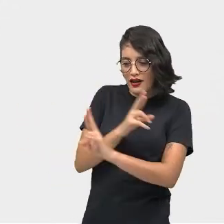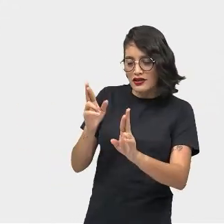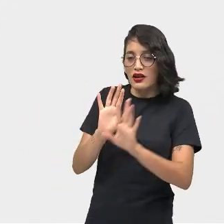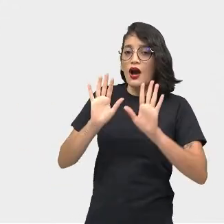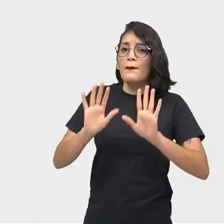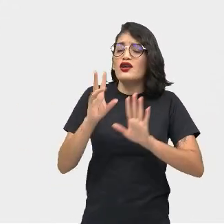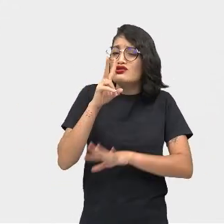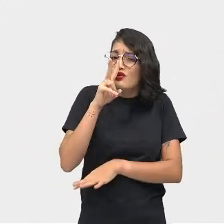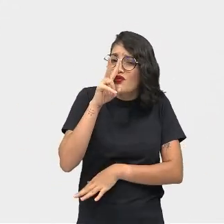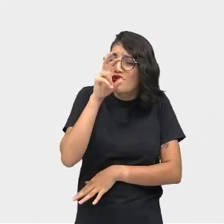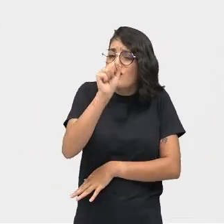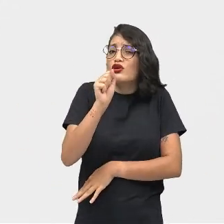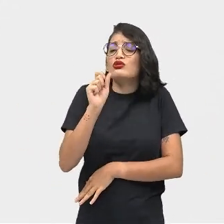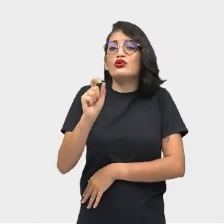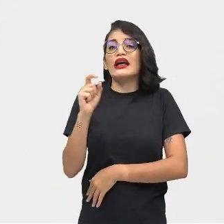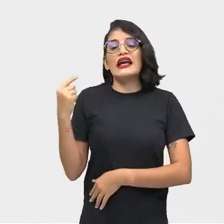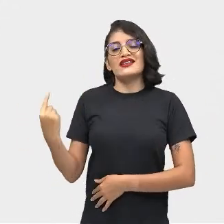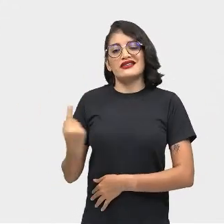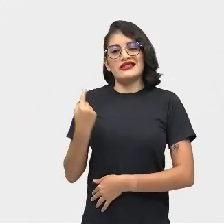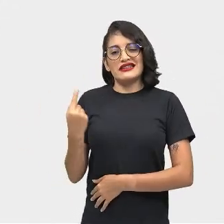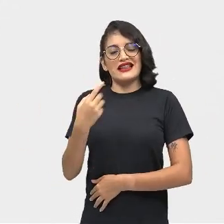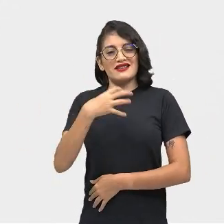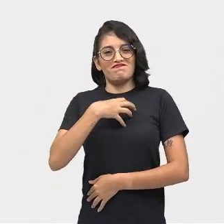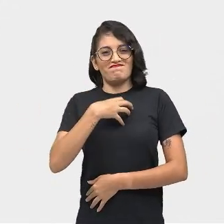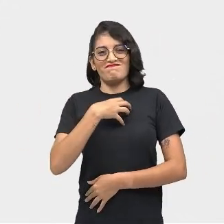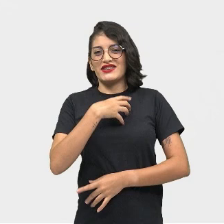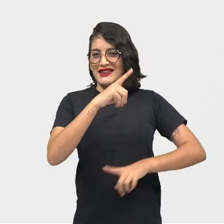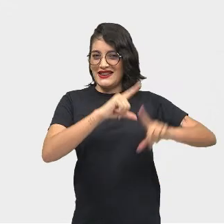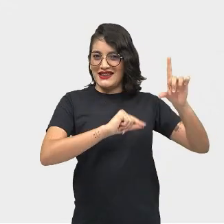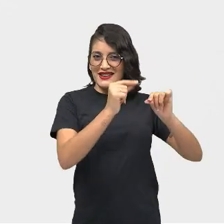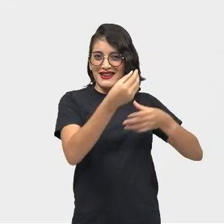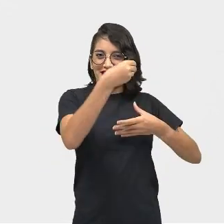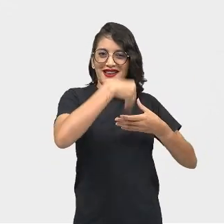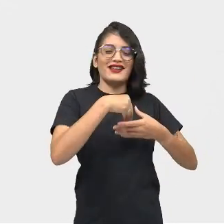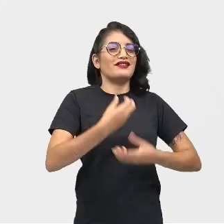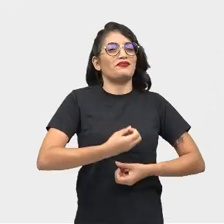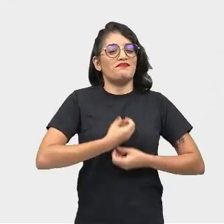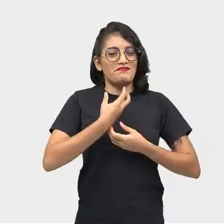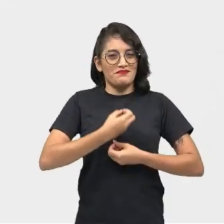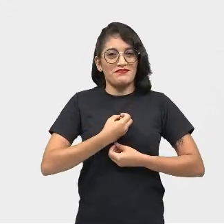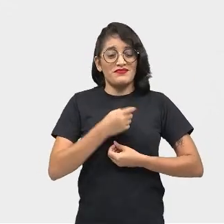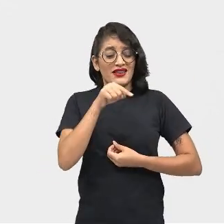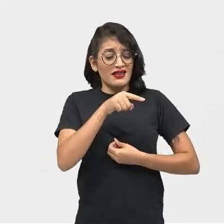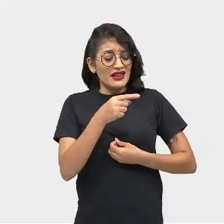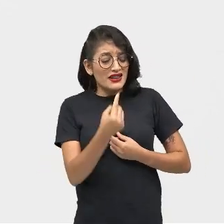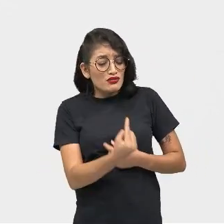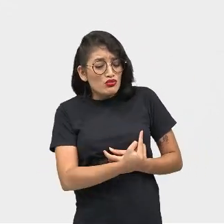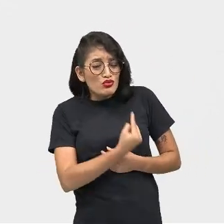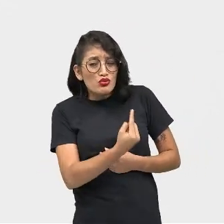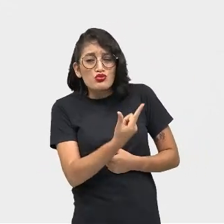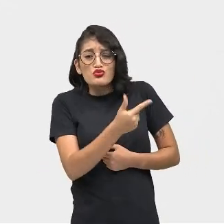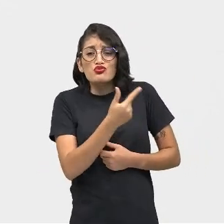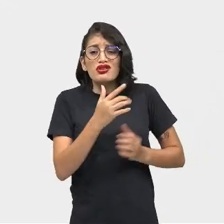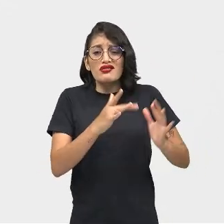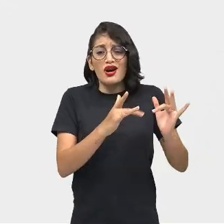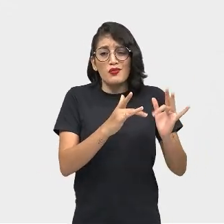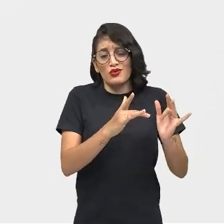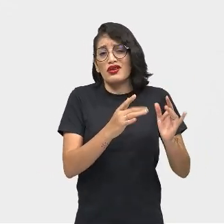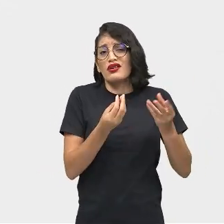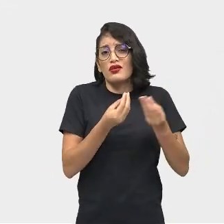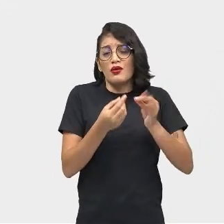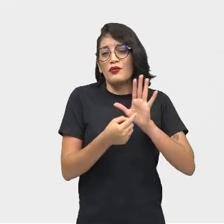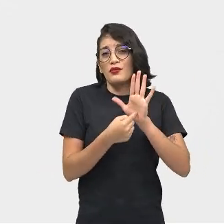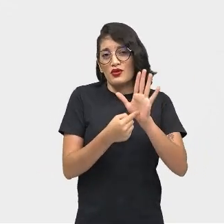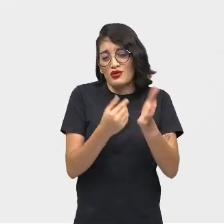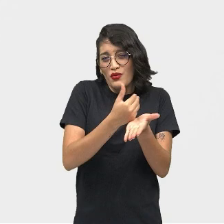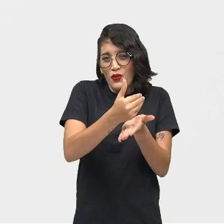é a solidão como se encontrava a estrela no poema. Ela é sozinha, ela não tinha namorado como é